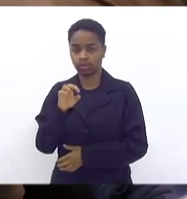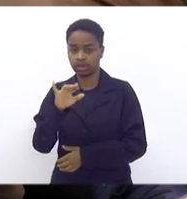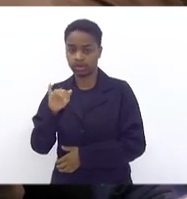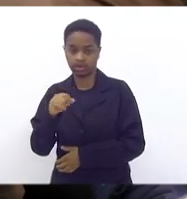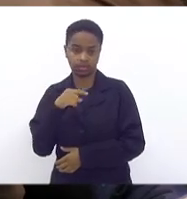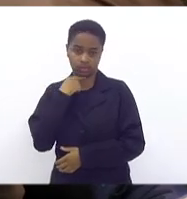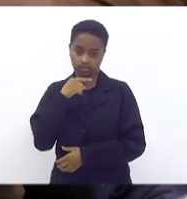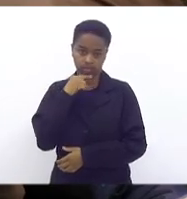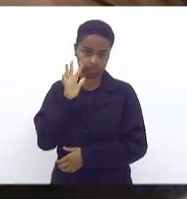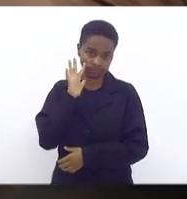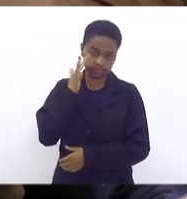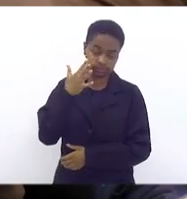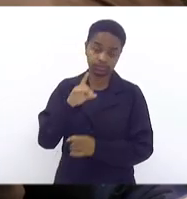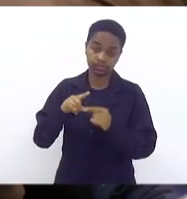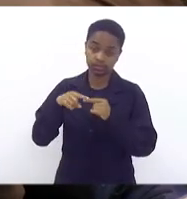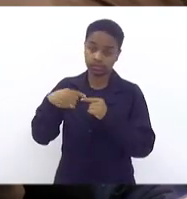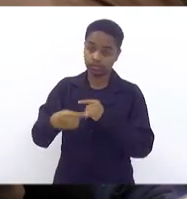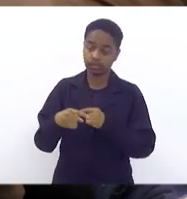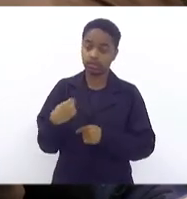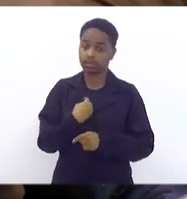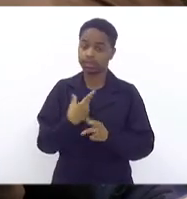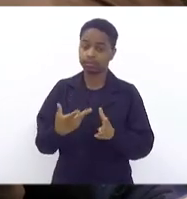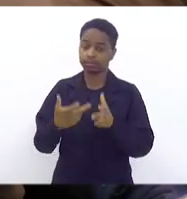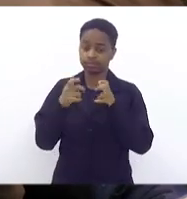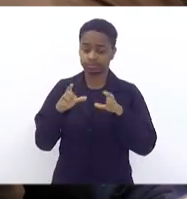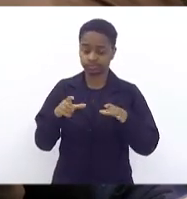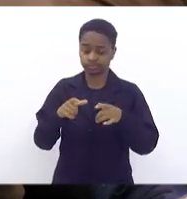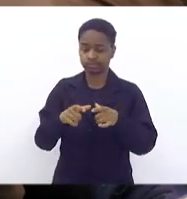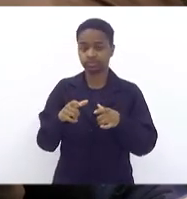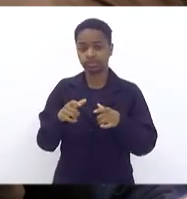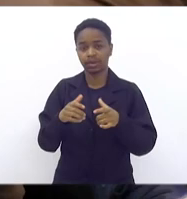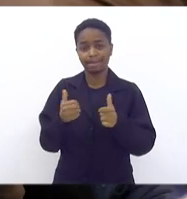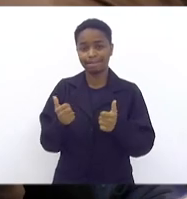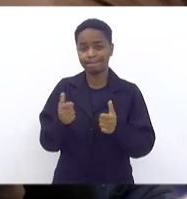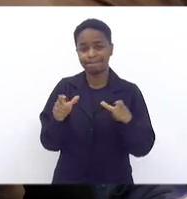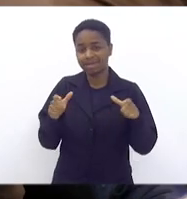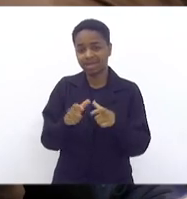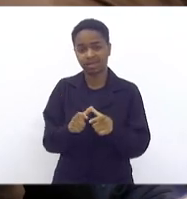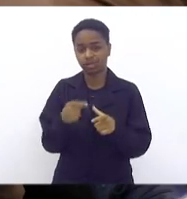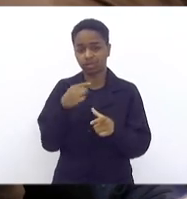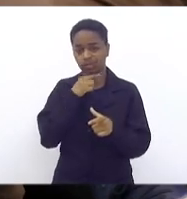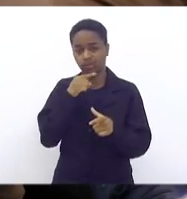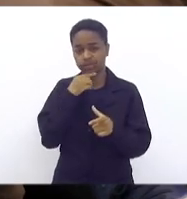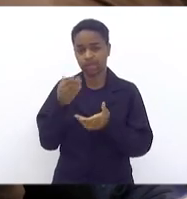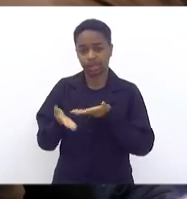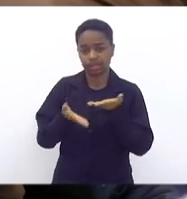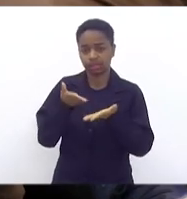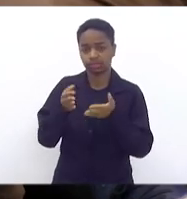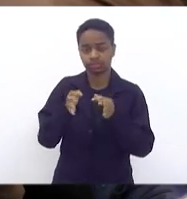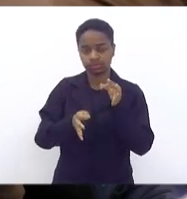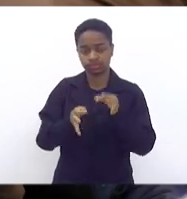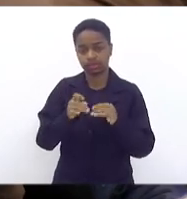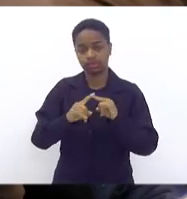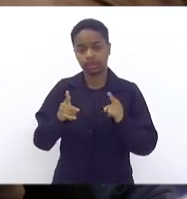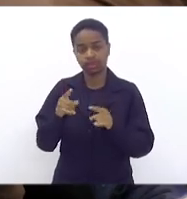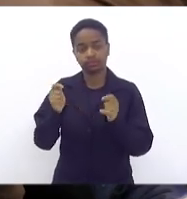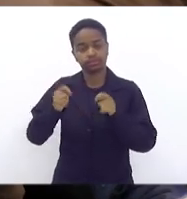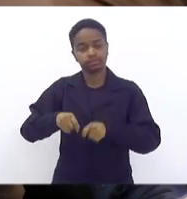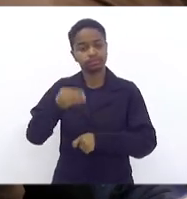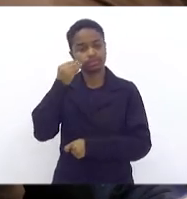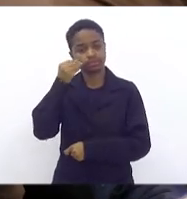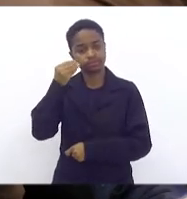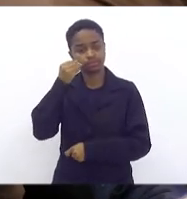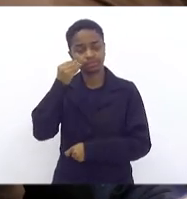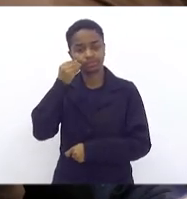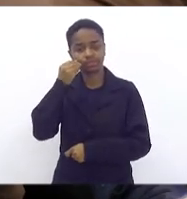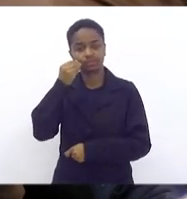chegou à conclusão de que nós somos muito pequenos para Pretender fazer assistência judiciária mas que nós podemos tentar sensibilizar o país